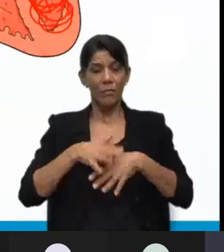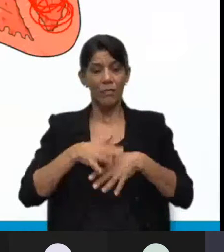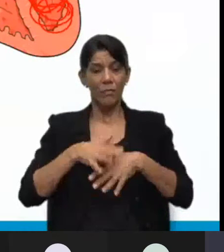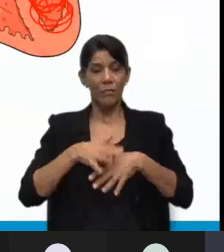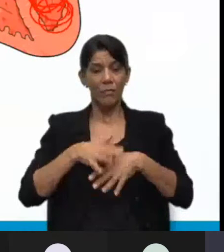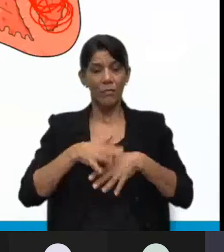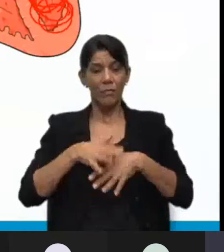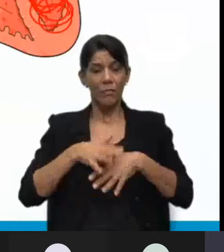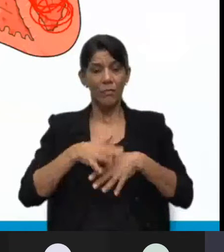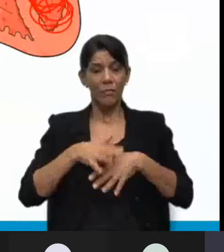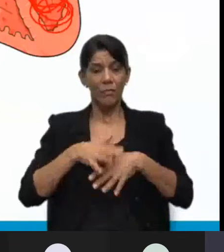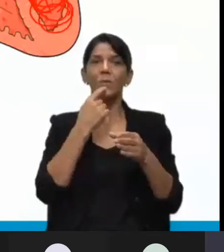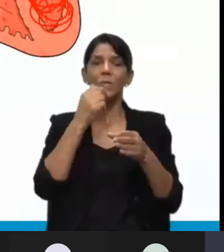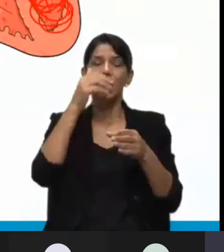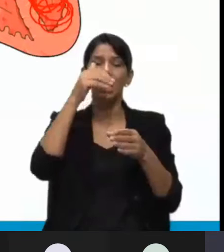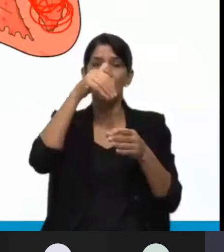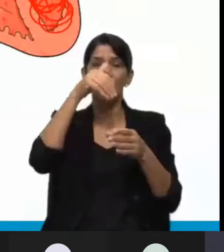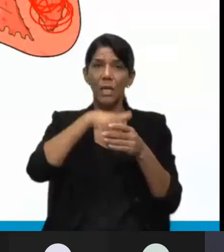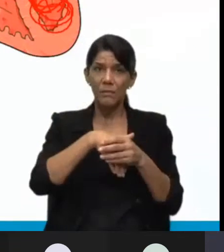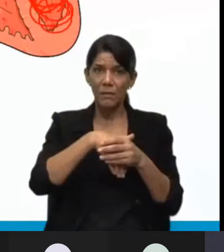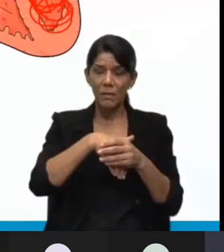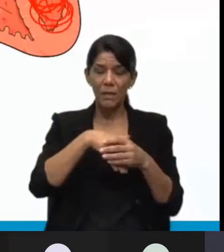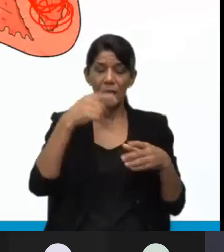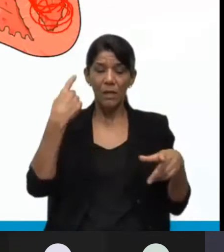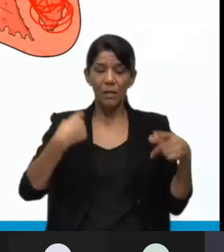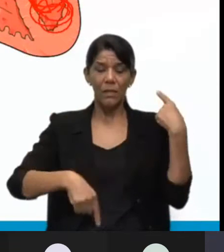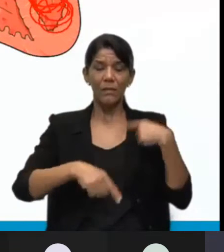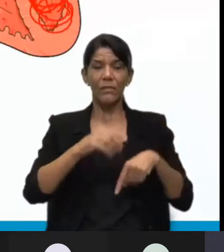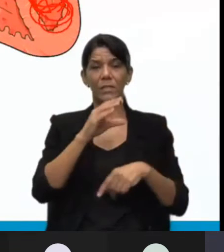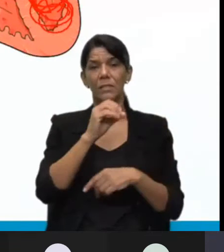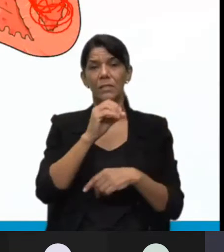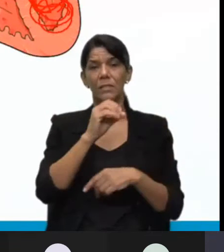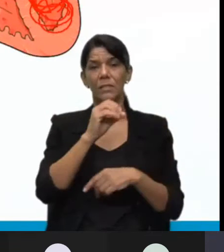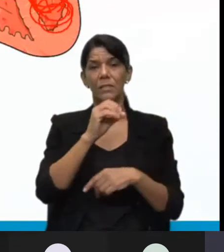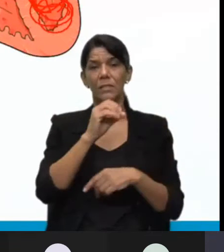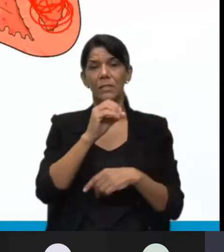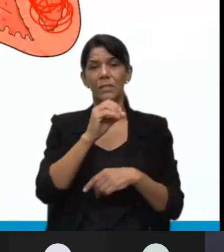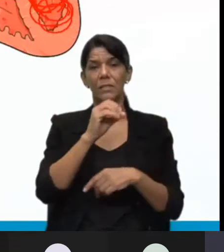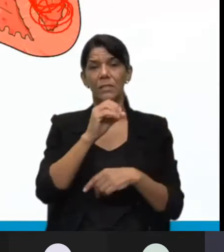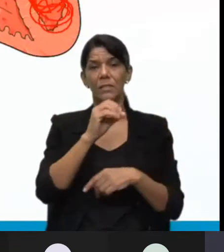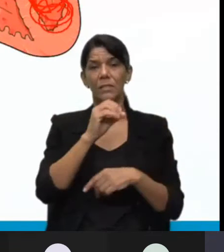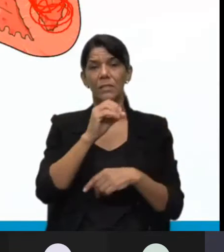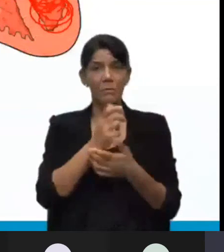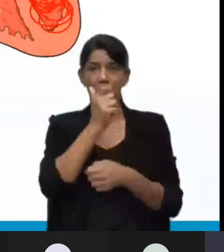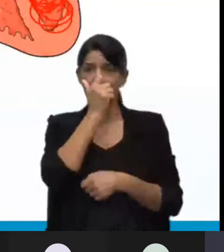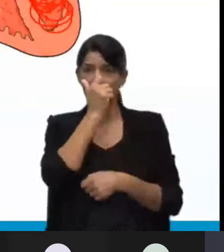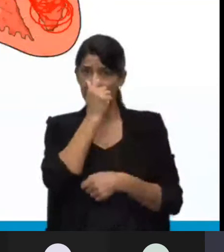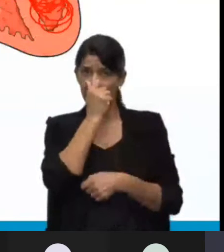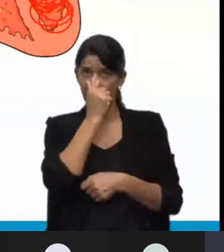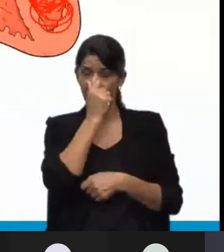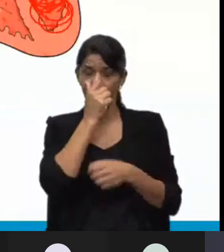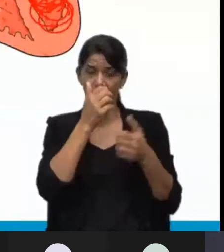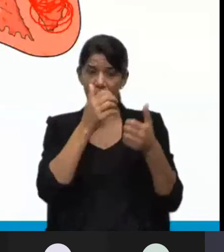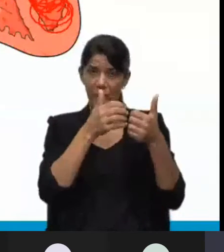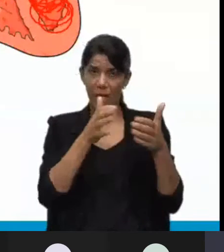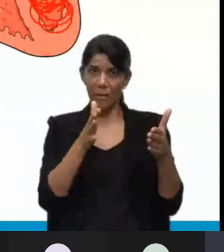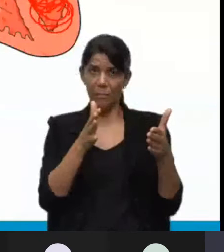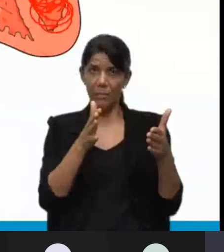se abre e o sangue vai então fluir através da aorta. Essa mesma pressão aqui que